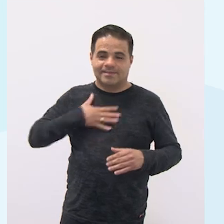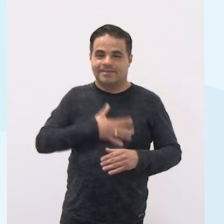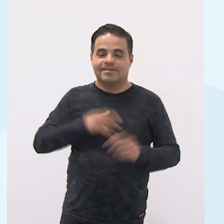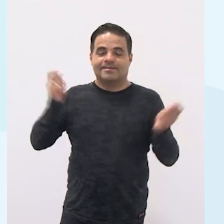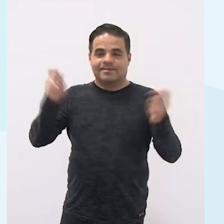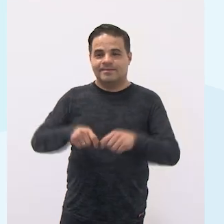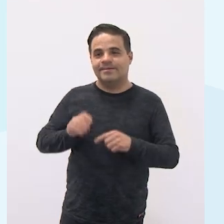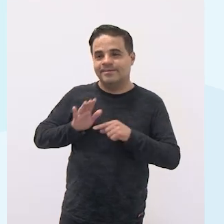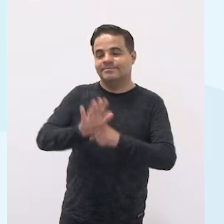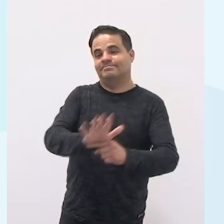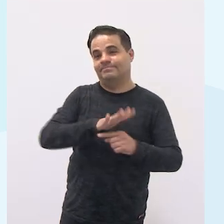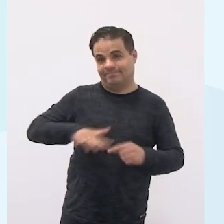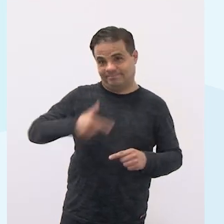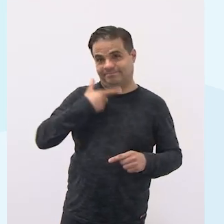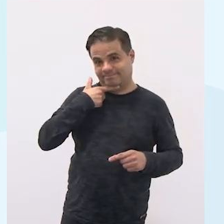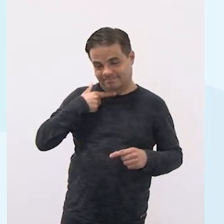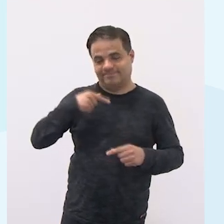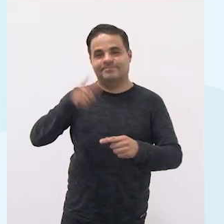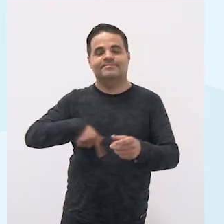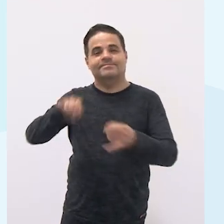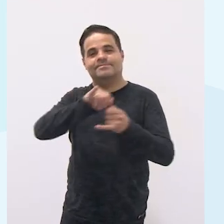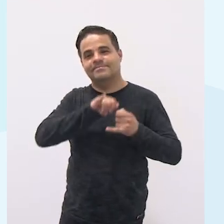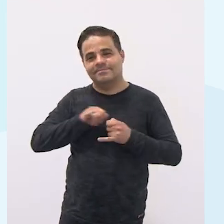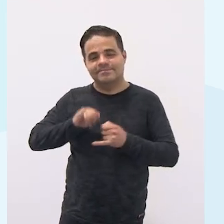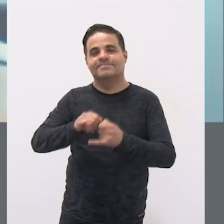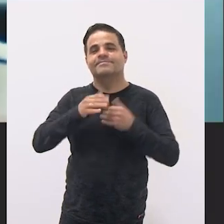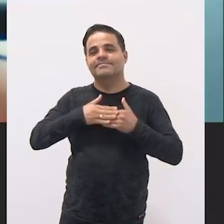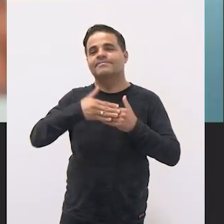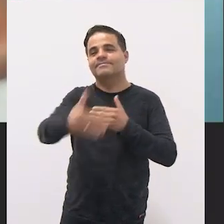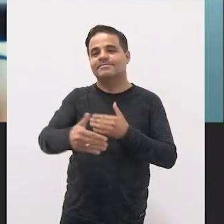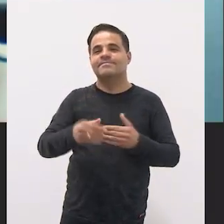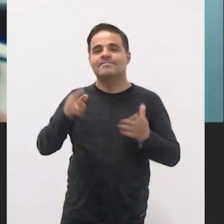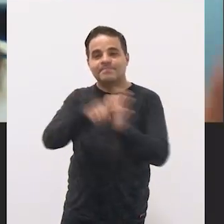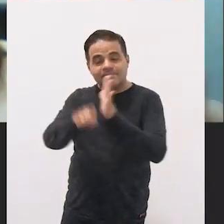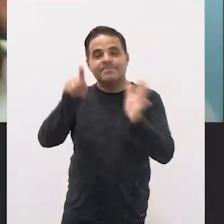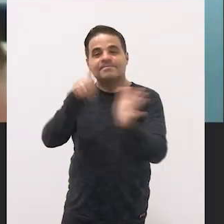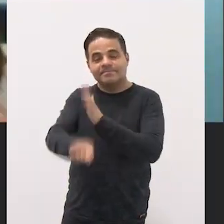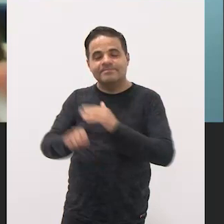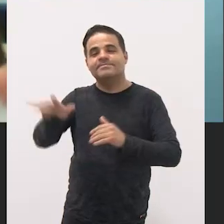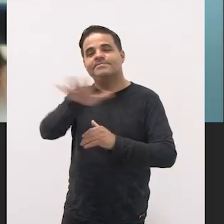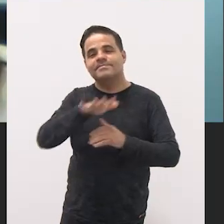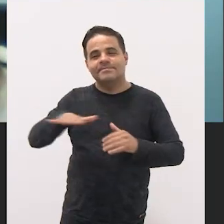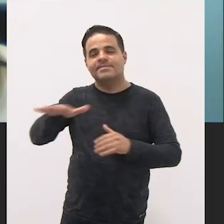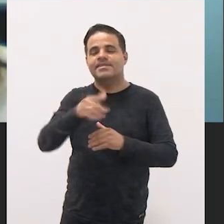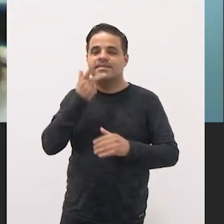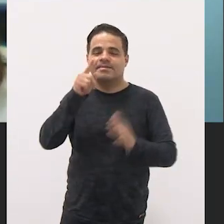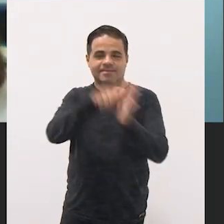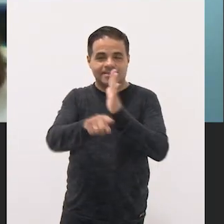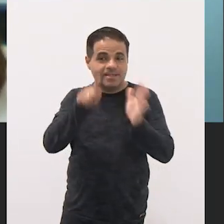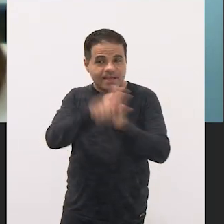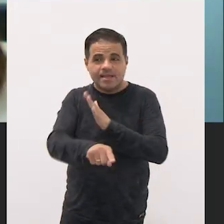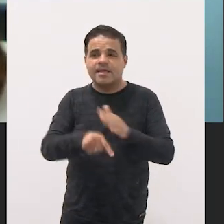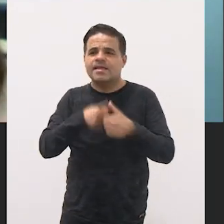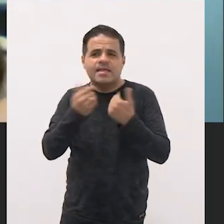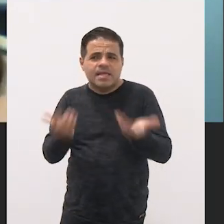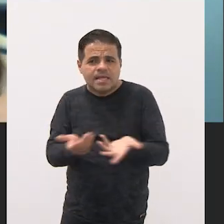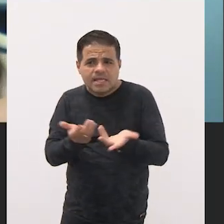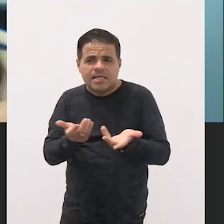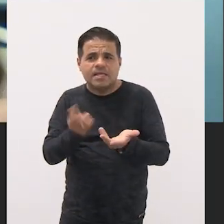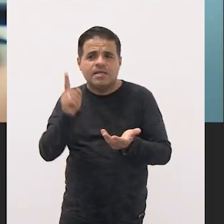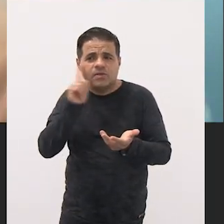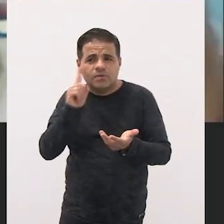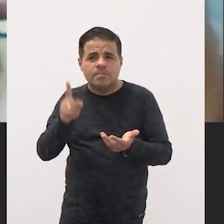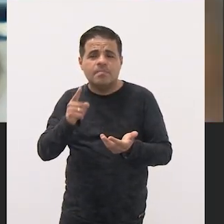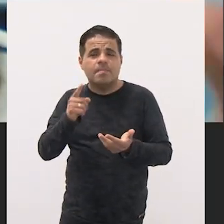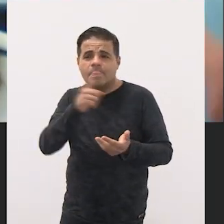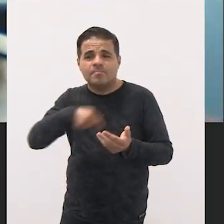com que você tenha vontade de fazer tudo de novo. Então, essas 10 perguntas são perguntas que são feitas como